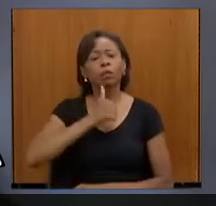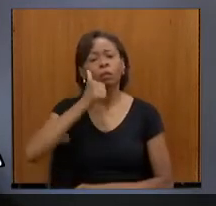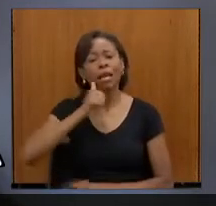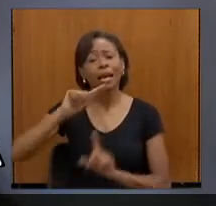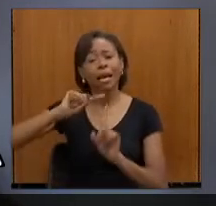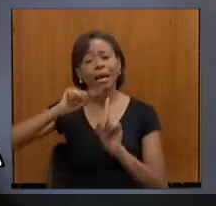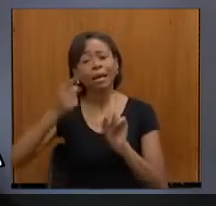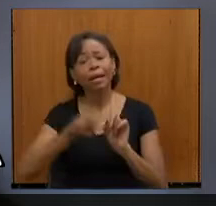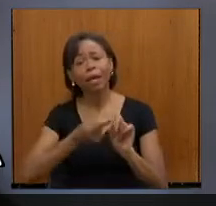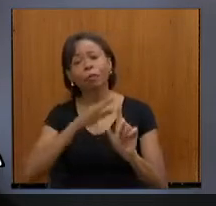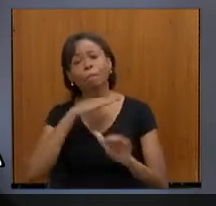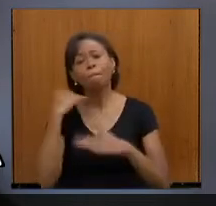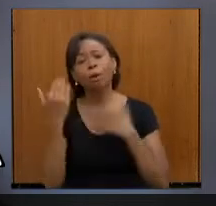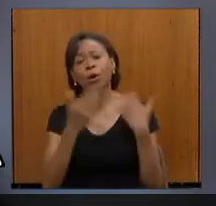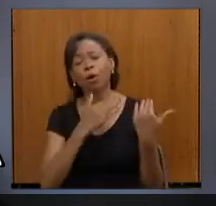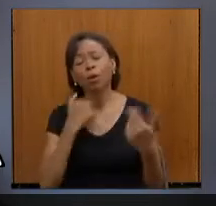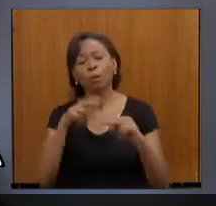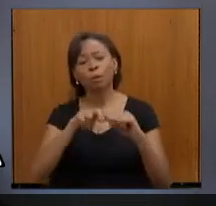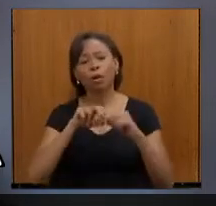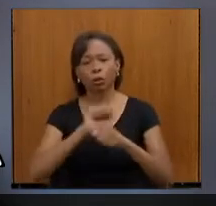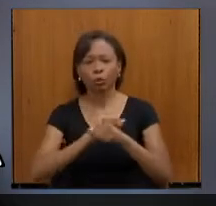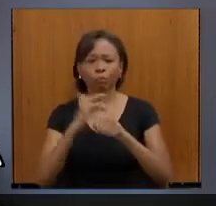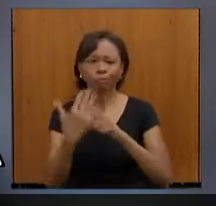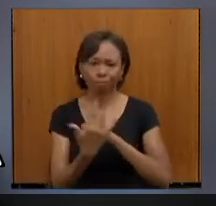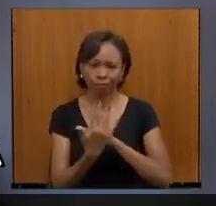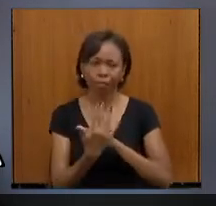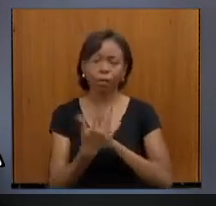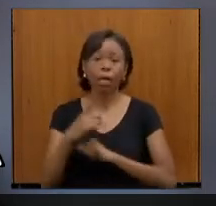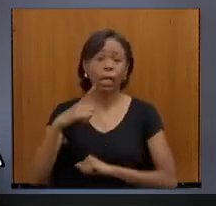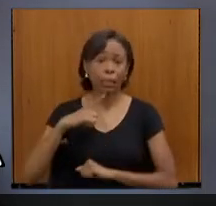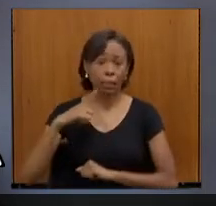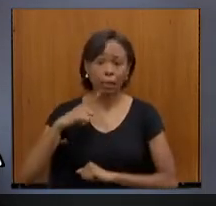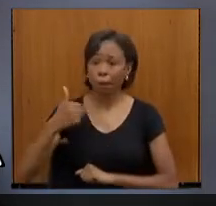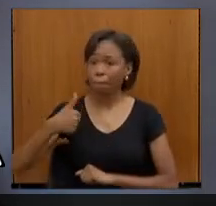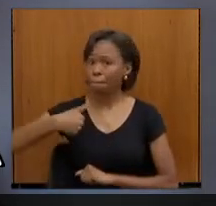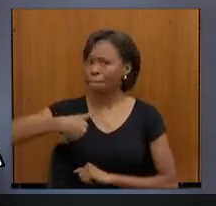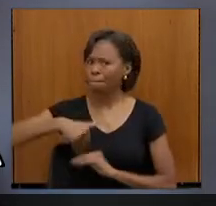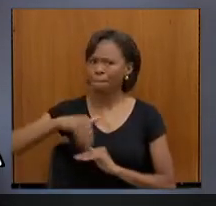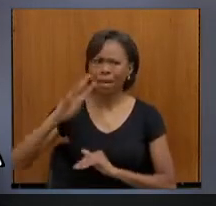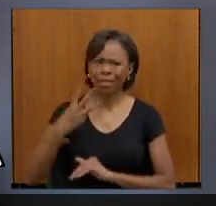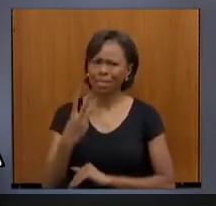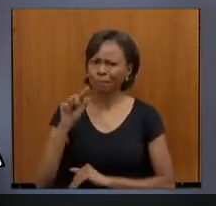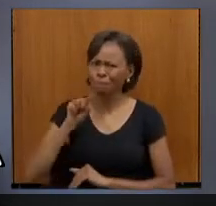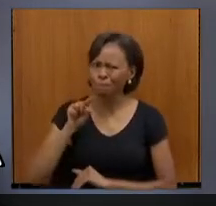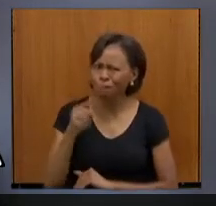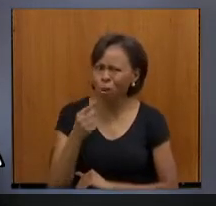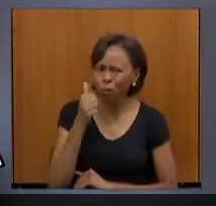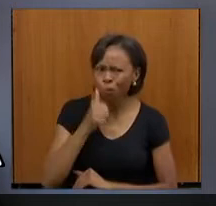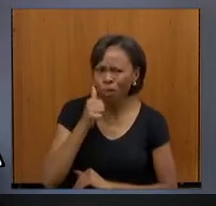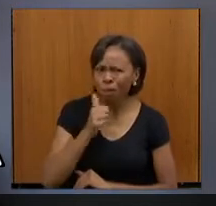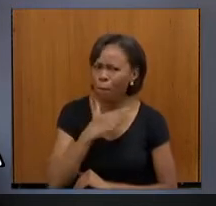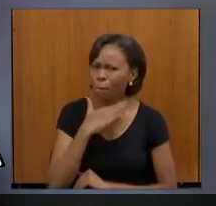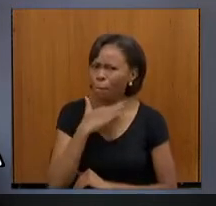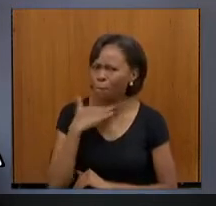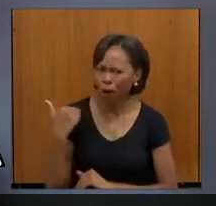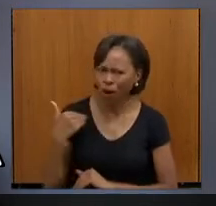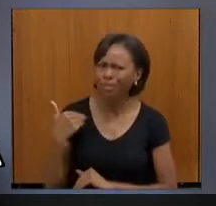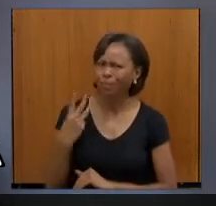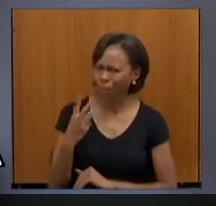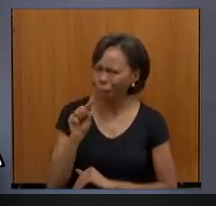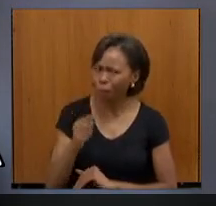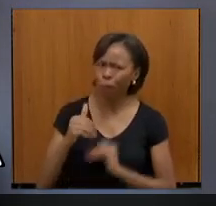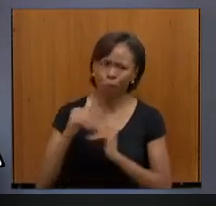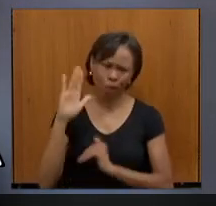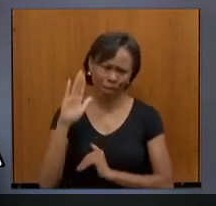grávidas mortas por Covid. A gente tem mais de 3 mil mulheres mortas e uma taxa de